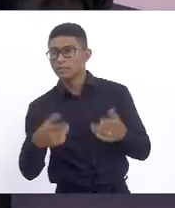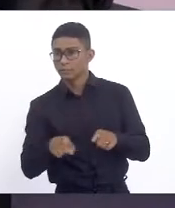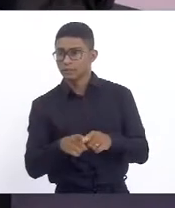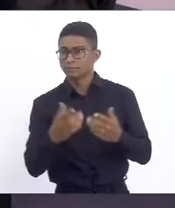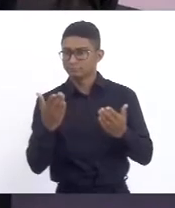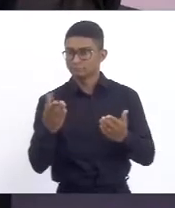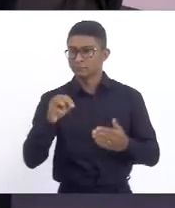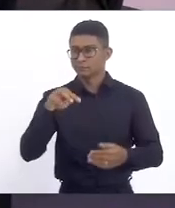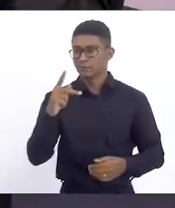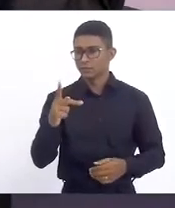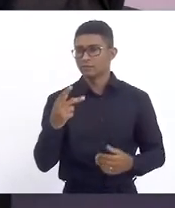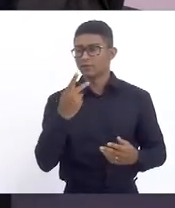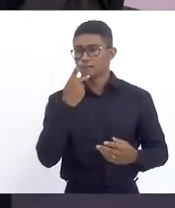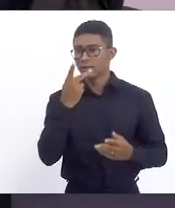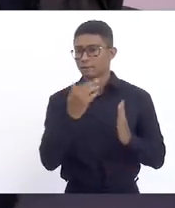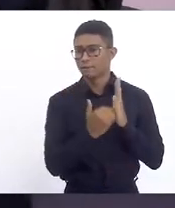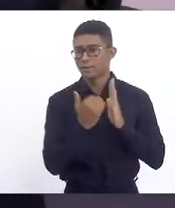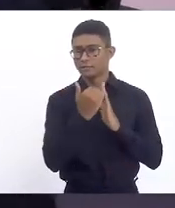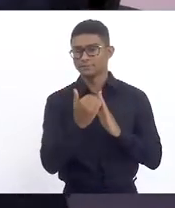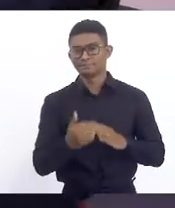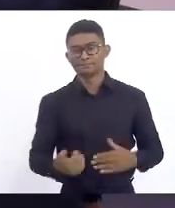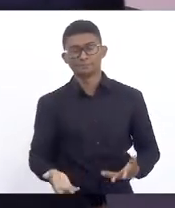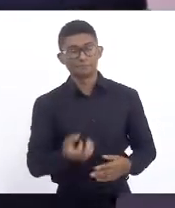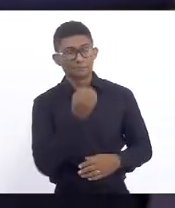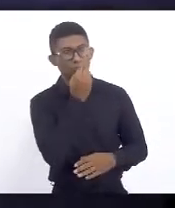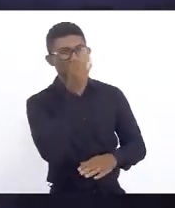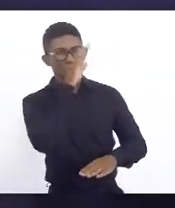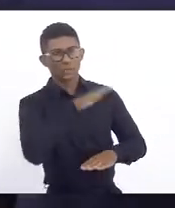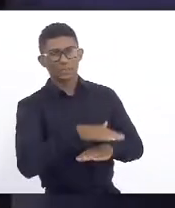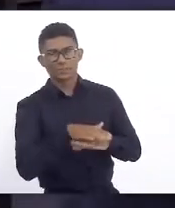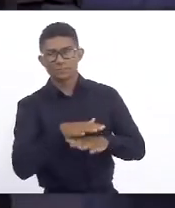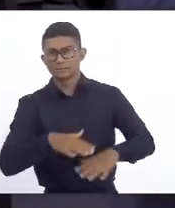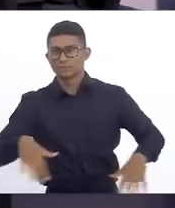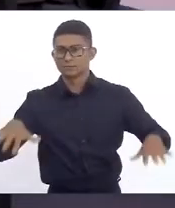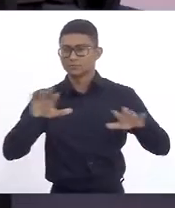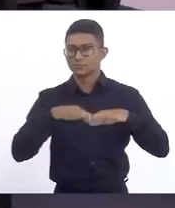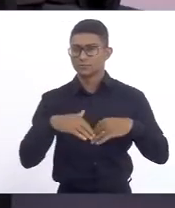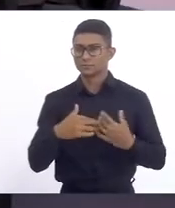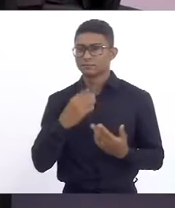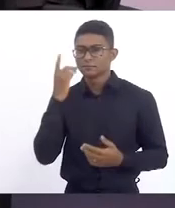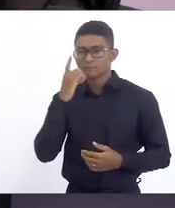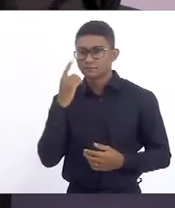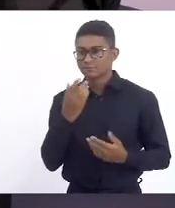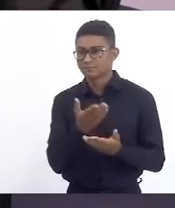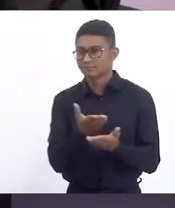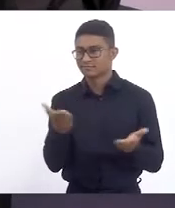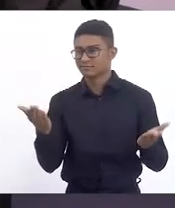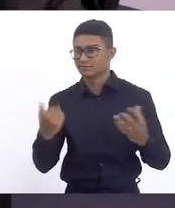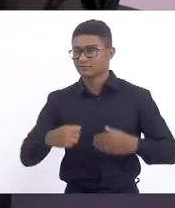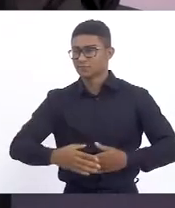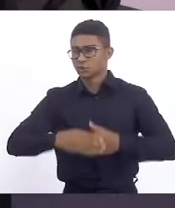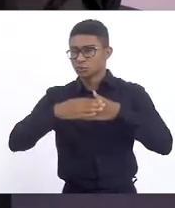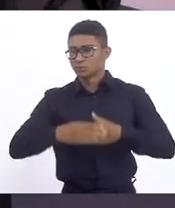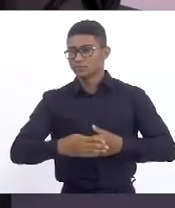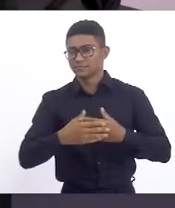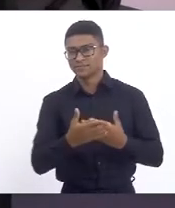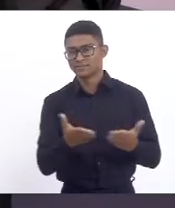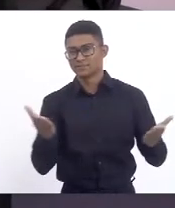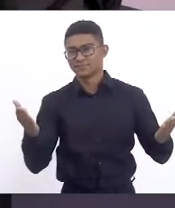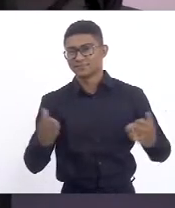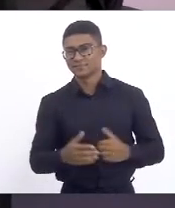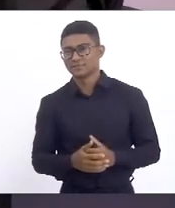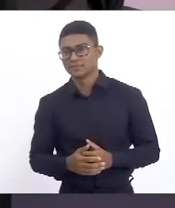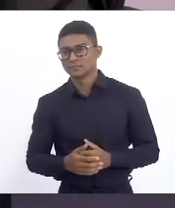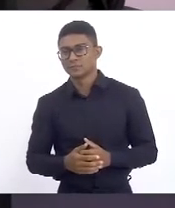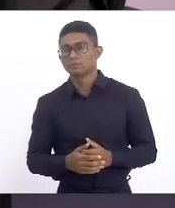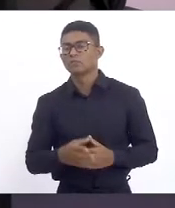Boa tarde, deputada Lucinha, deputado Valdec, na pessoa de quem cumprimento os demais parlamentares, senhores e senhoras. Deputada Lucinha, vou